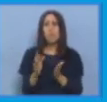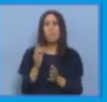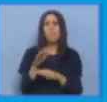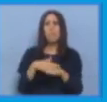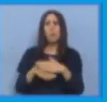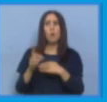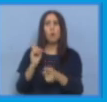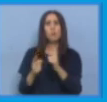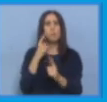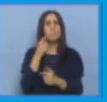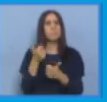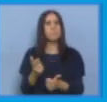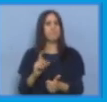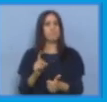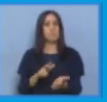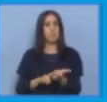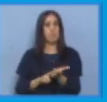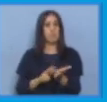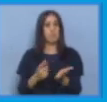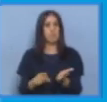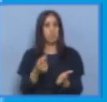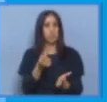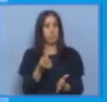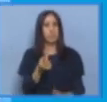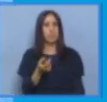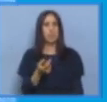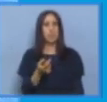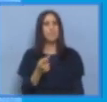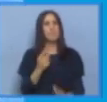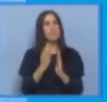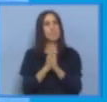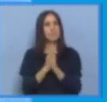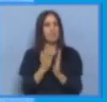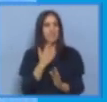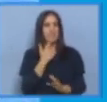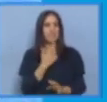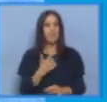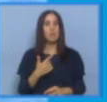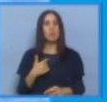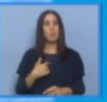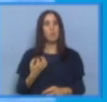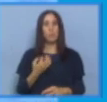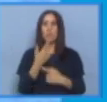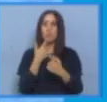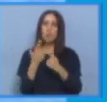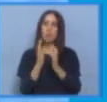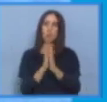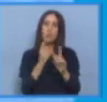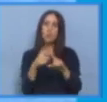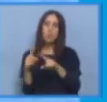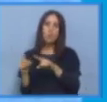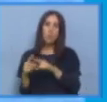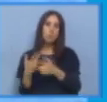eles fazem, e há uma pequena realidade também a este nível eclesial, digamos assim. E então, passar do diálogo ecuménico também